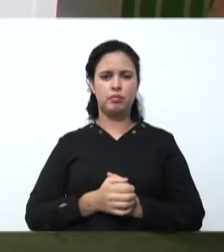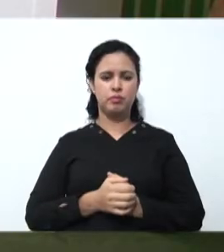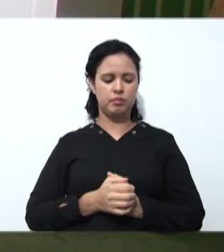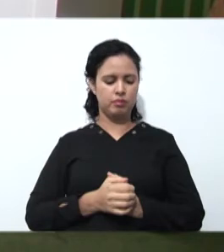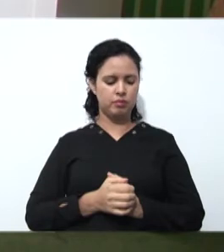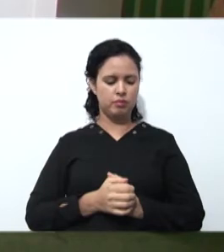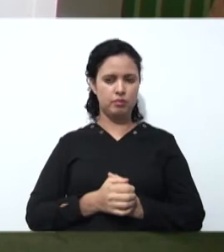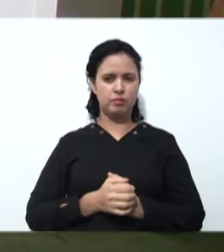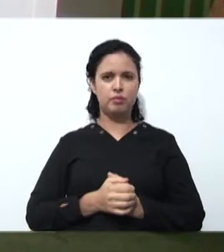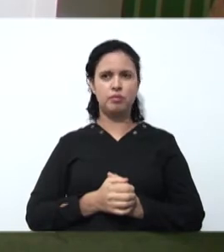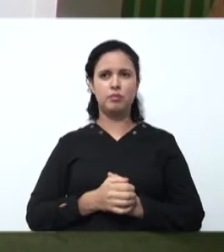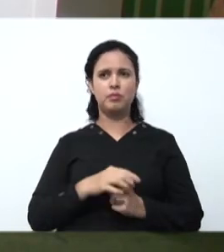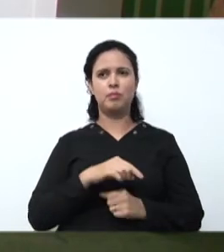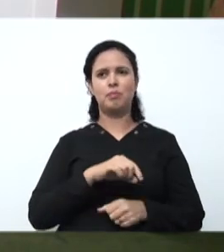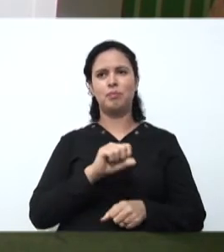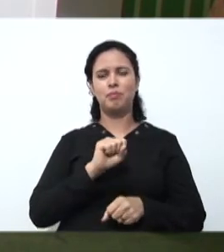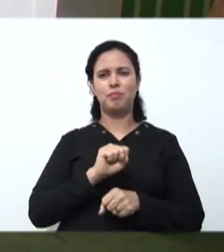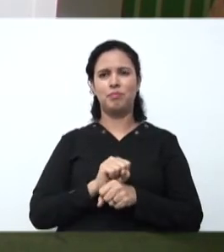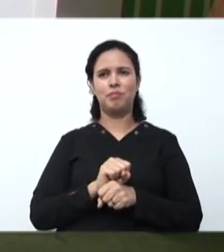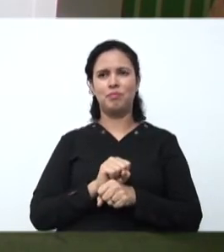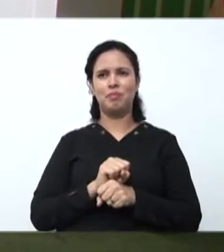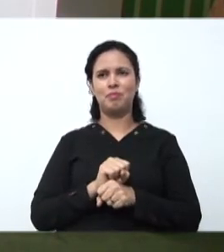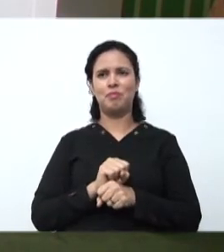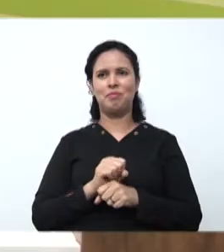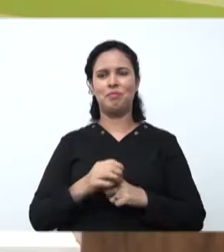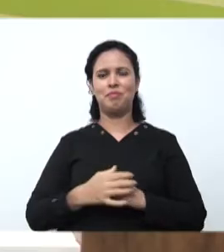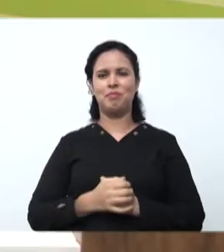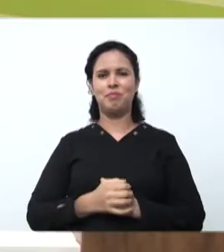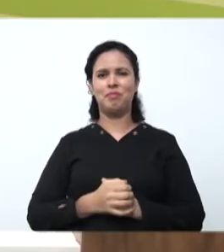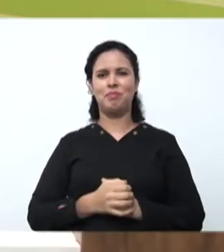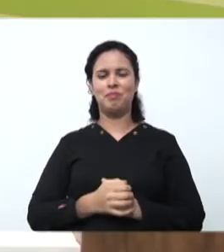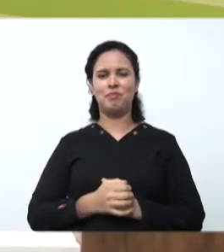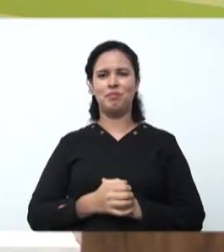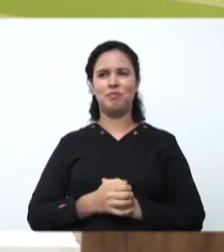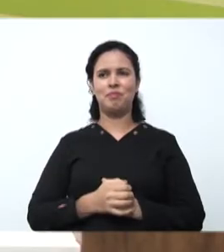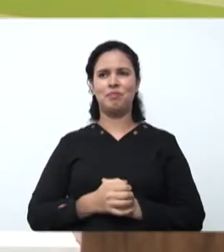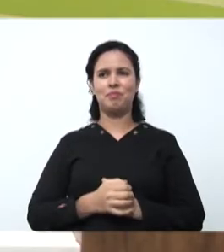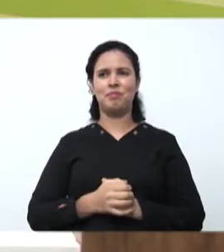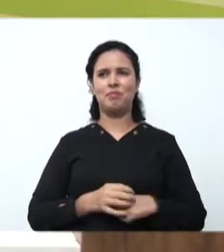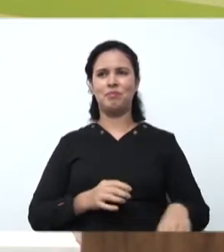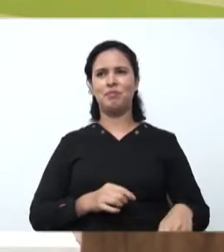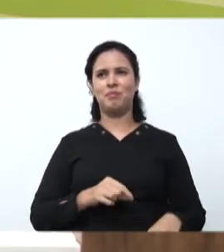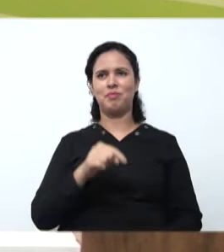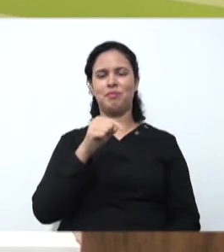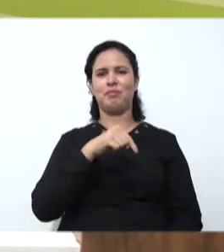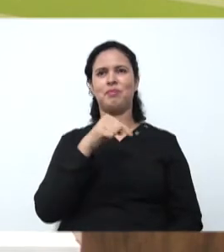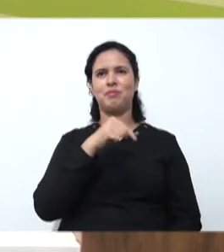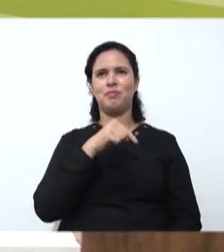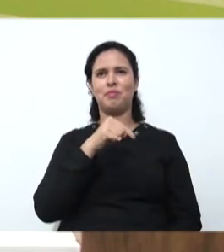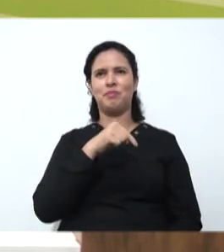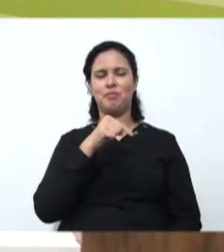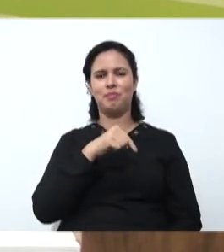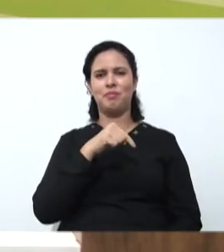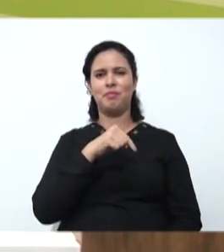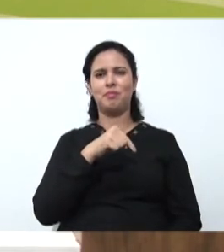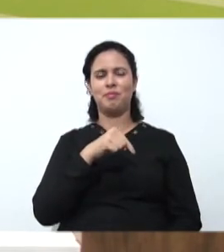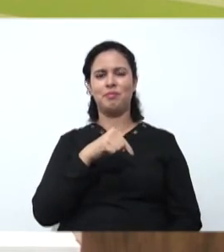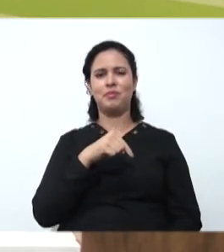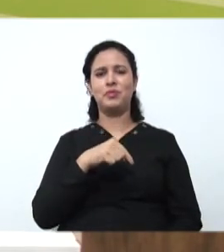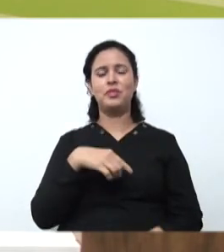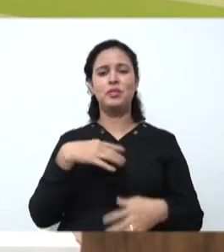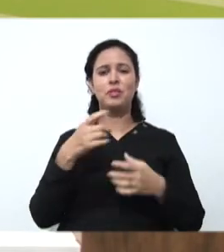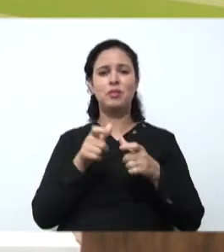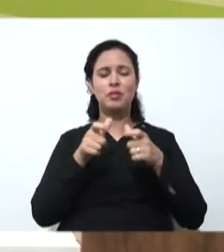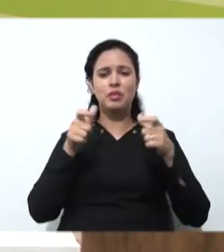Então a gente pode colocar a seguinte pergunta, professora Lady Dai. Qual que é o tamanho